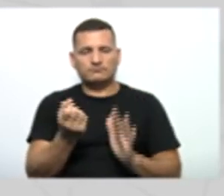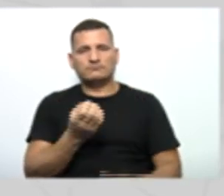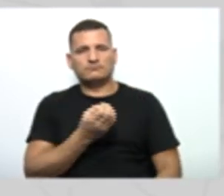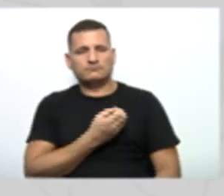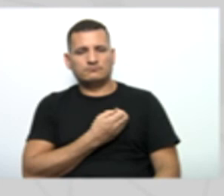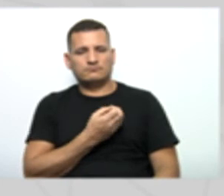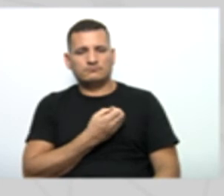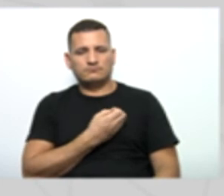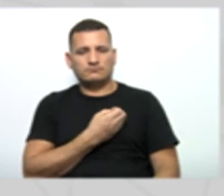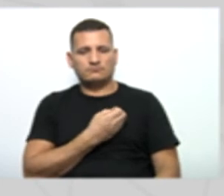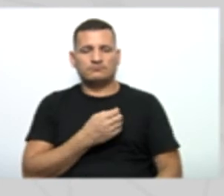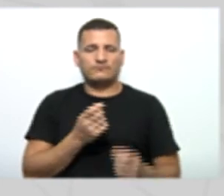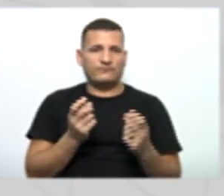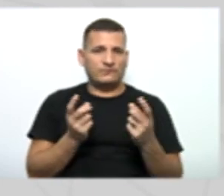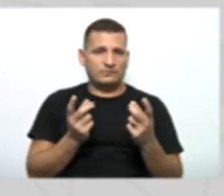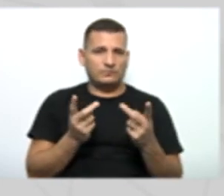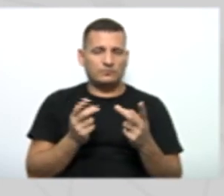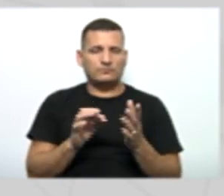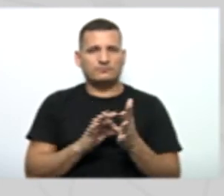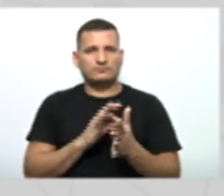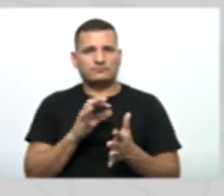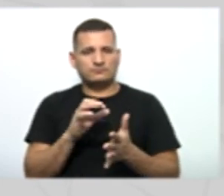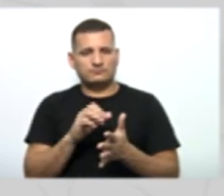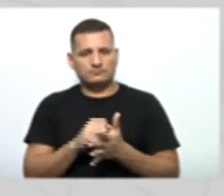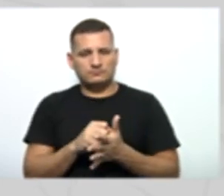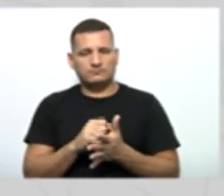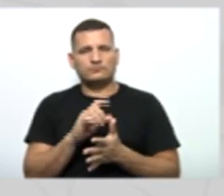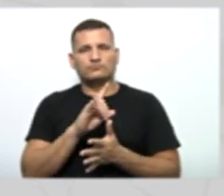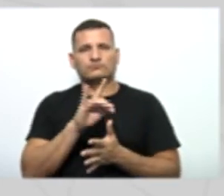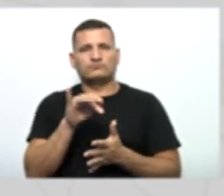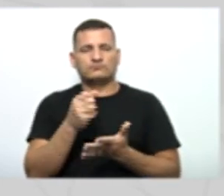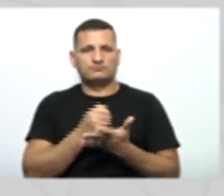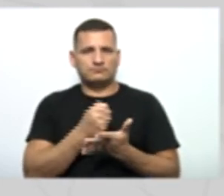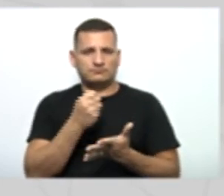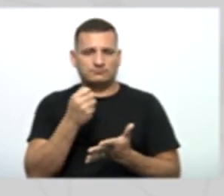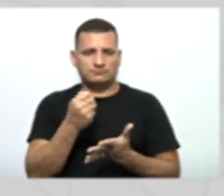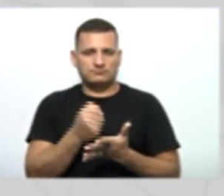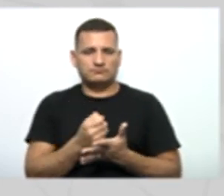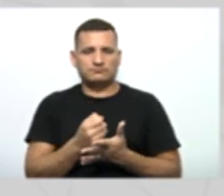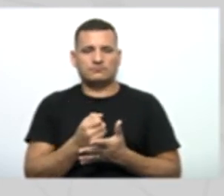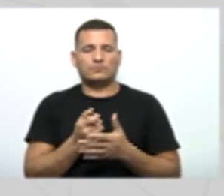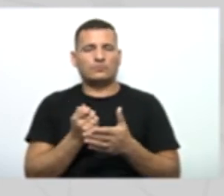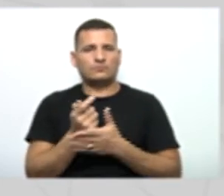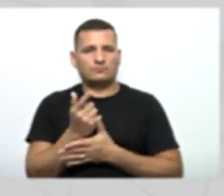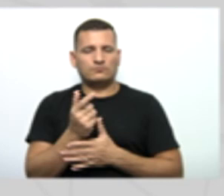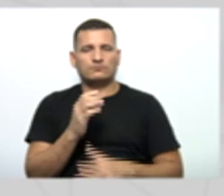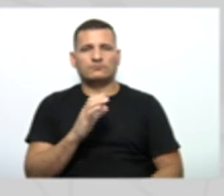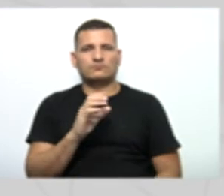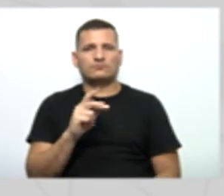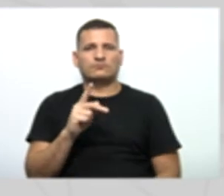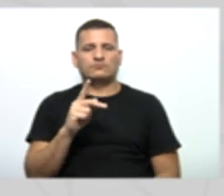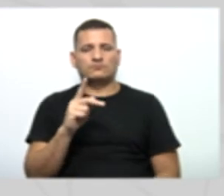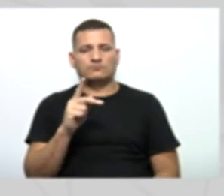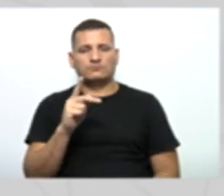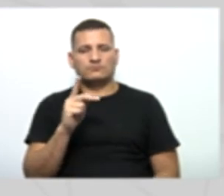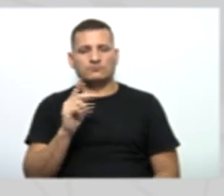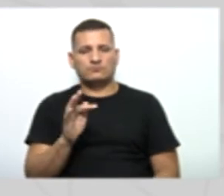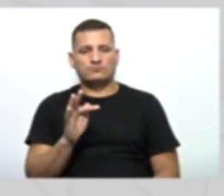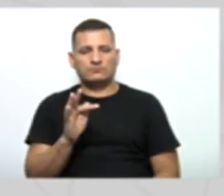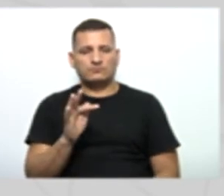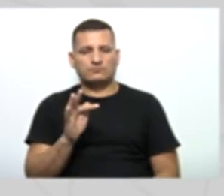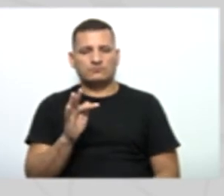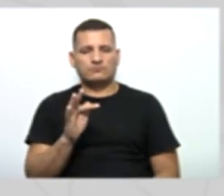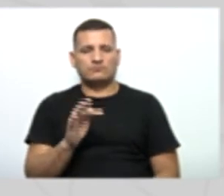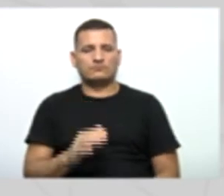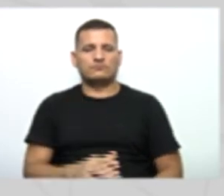descrição. Vendedor, matrícula, data da admissão, o comprador e a venda. Isso daí,